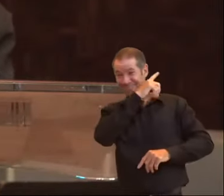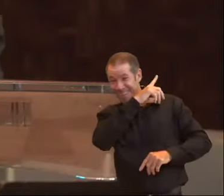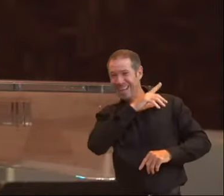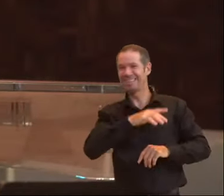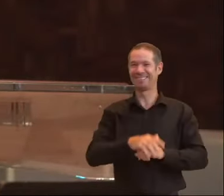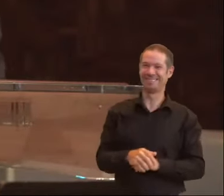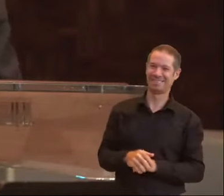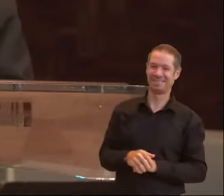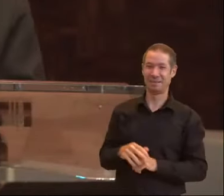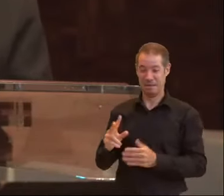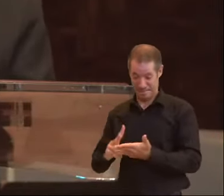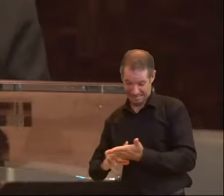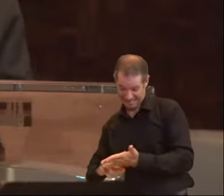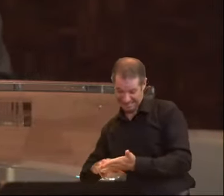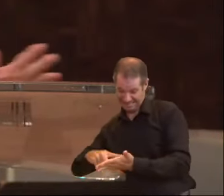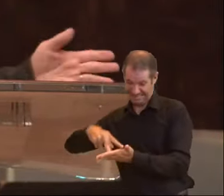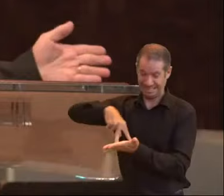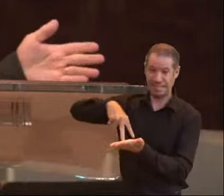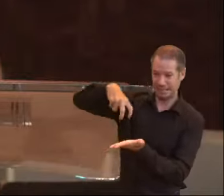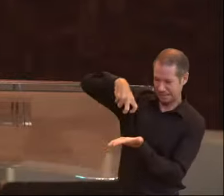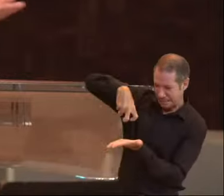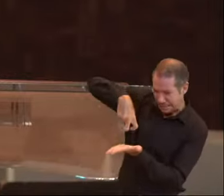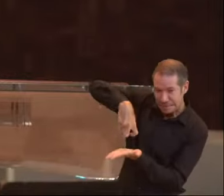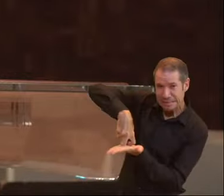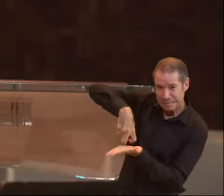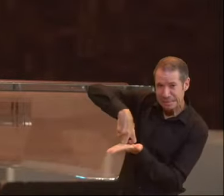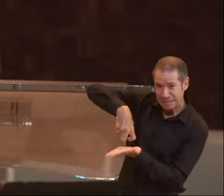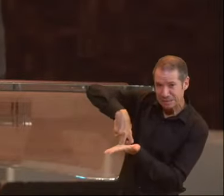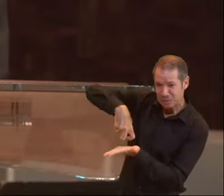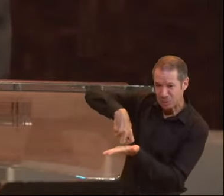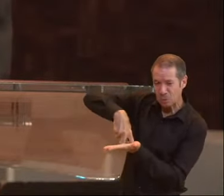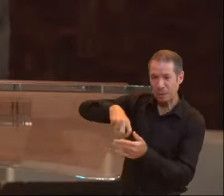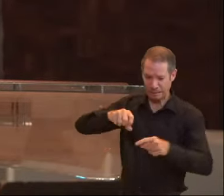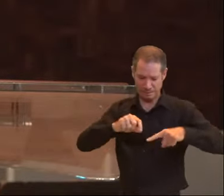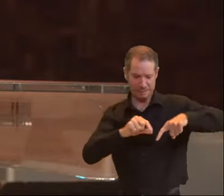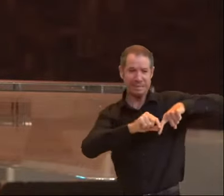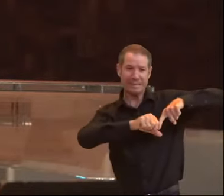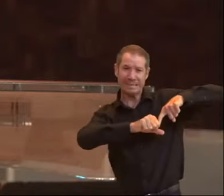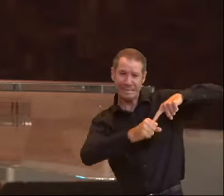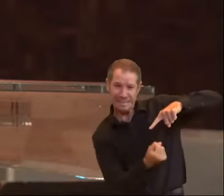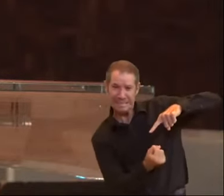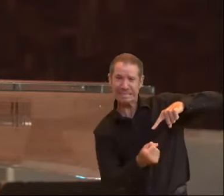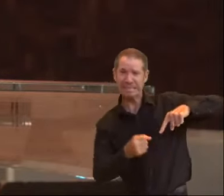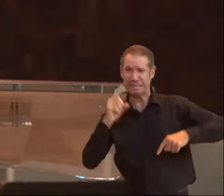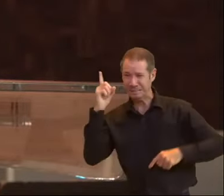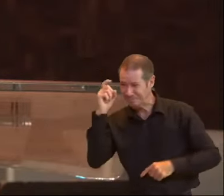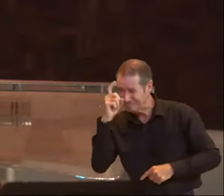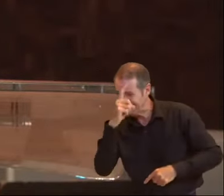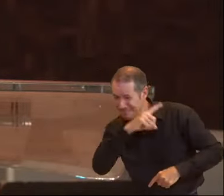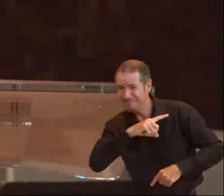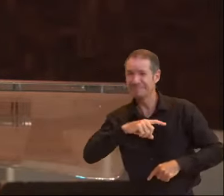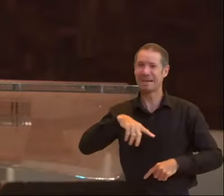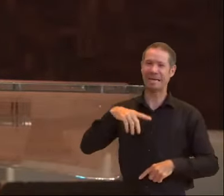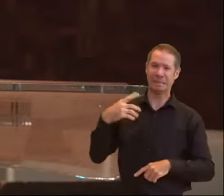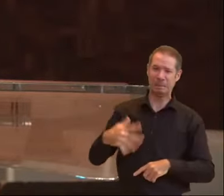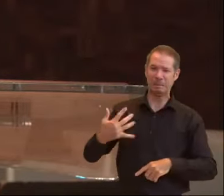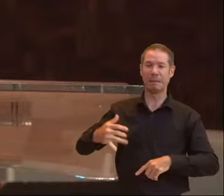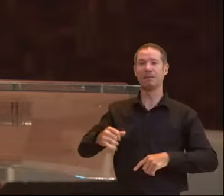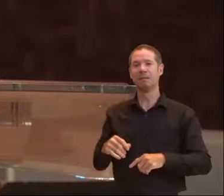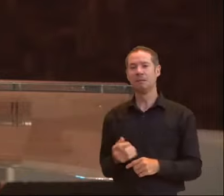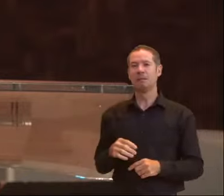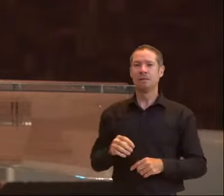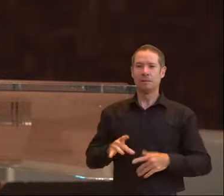Então, para levantar, quando eu ajoelho, por causa do joelho também que eu quebrei, fica mais difícil ainda. Mas eu